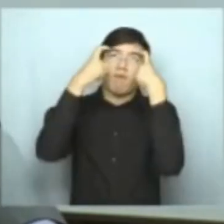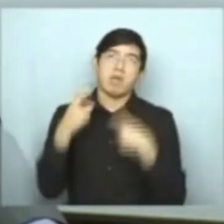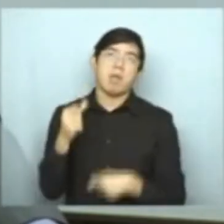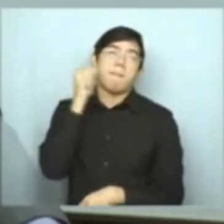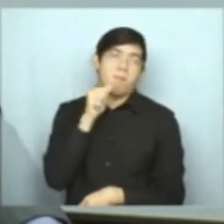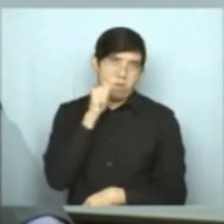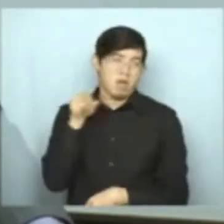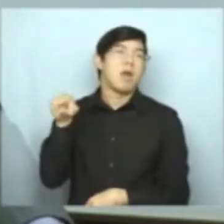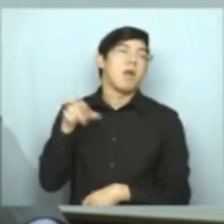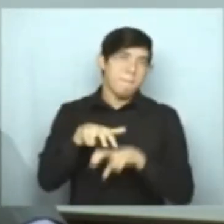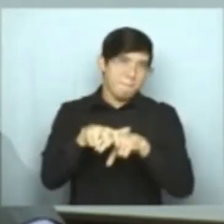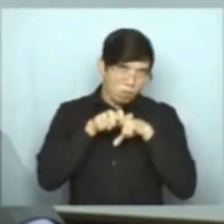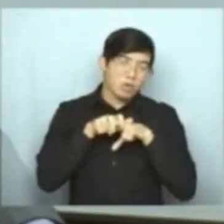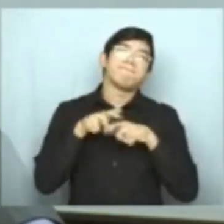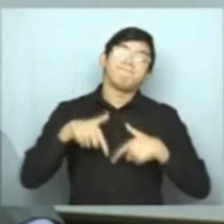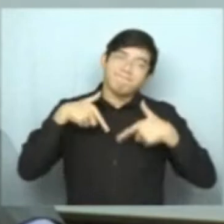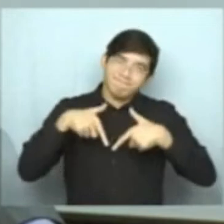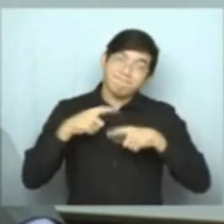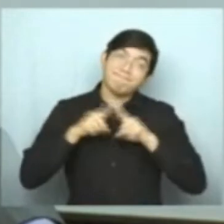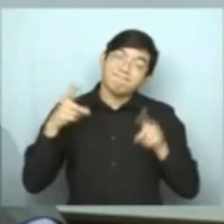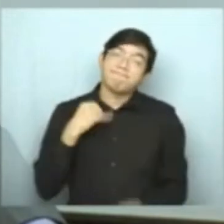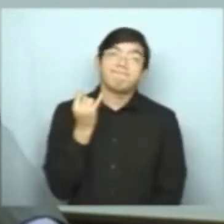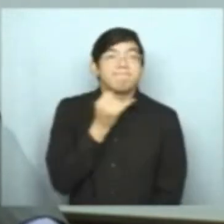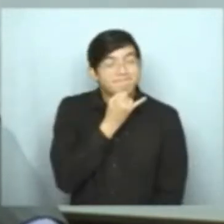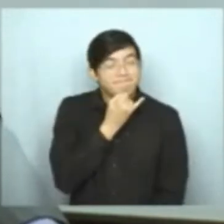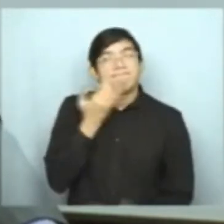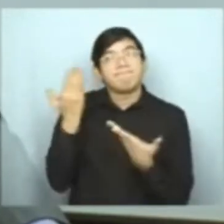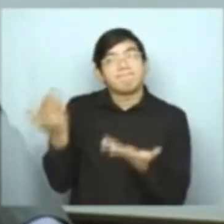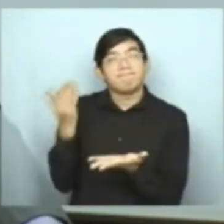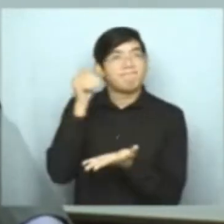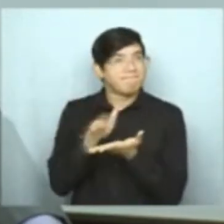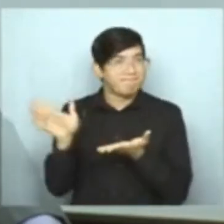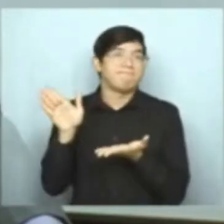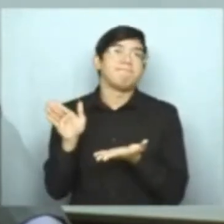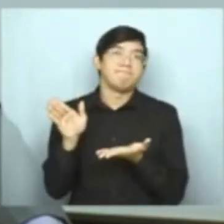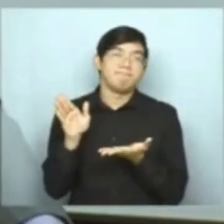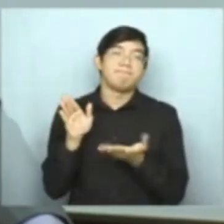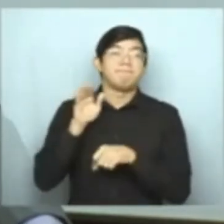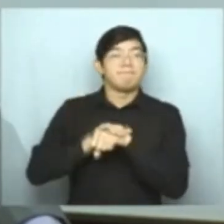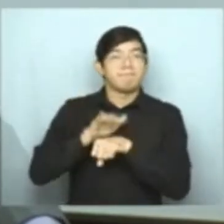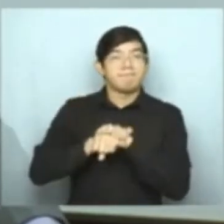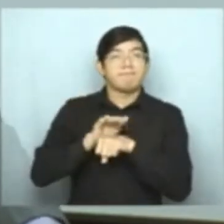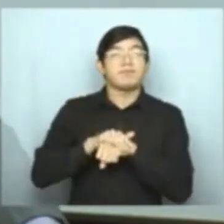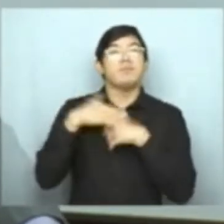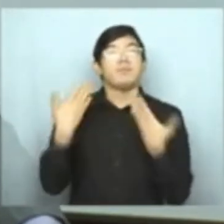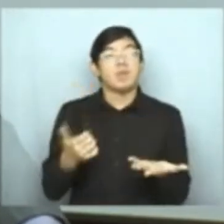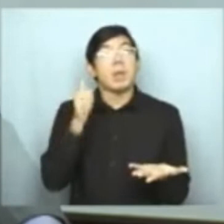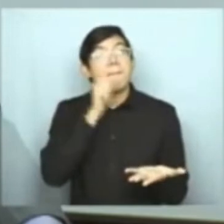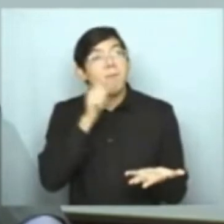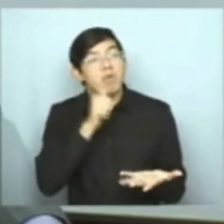profundamente todo esse episódio. Acho que as pessoas que mais sofreram com eles foram as